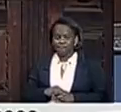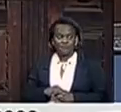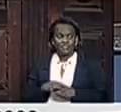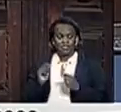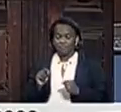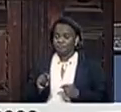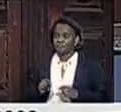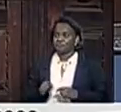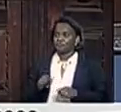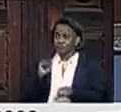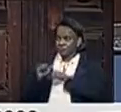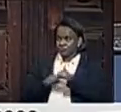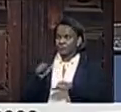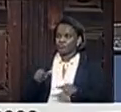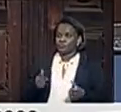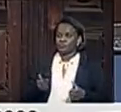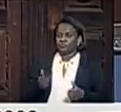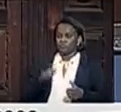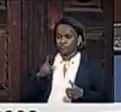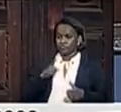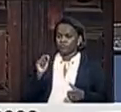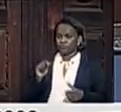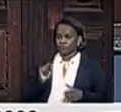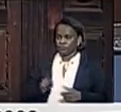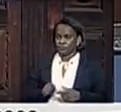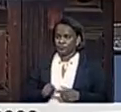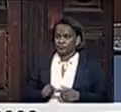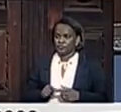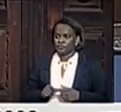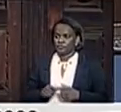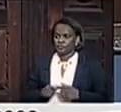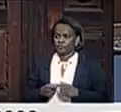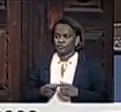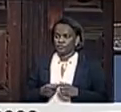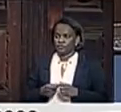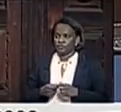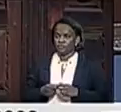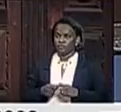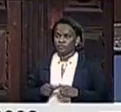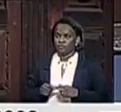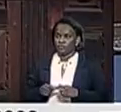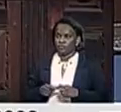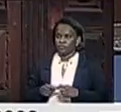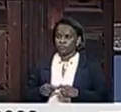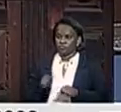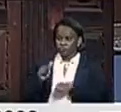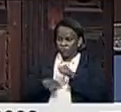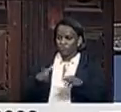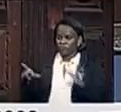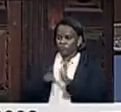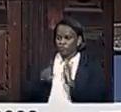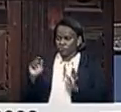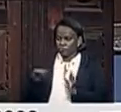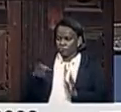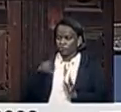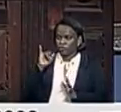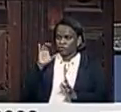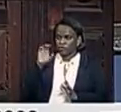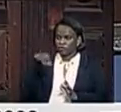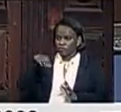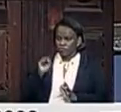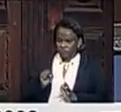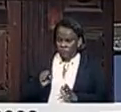que dispõe exatamente sobre uma alteração no imposto do ICMS sobre